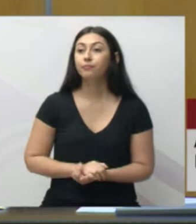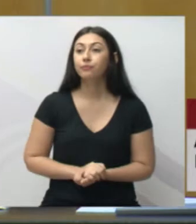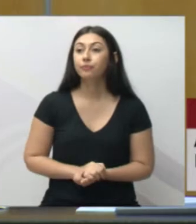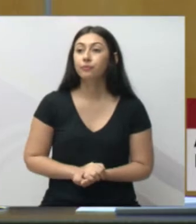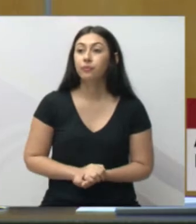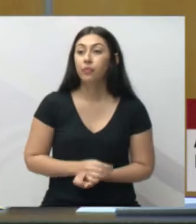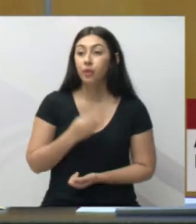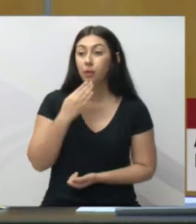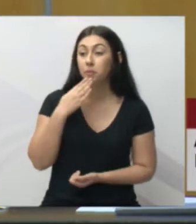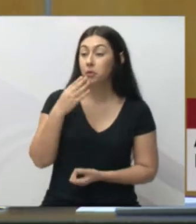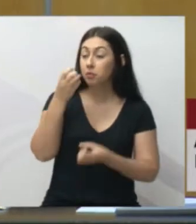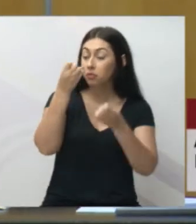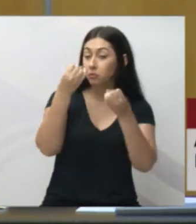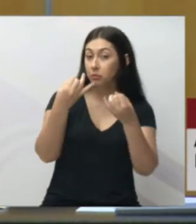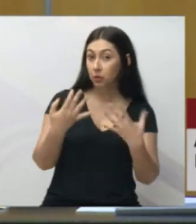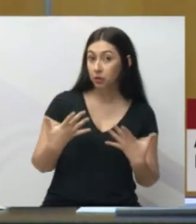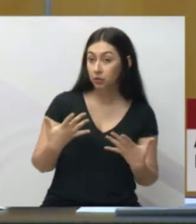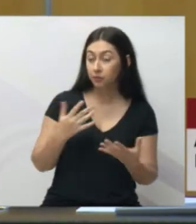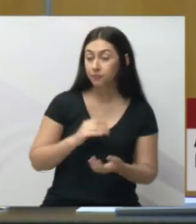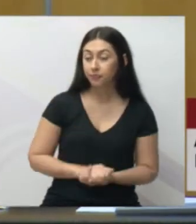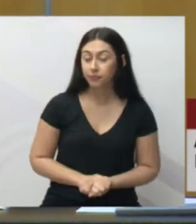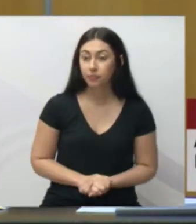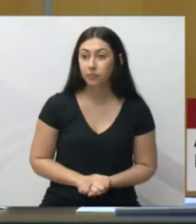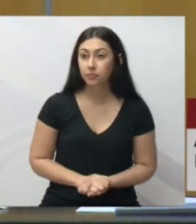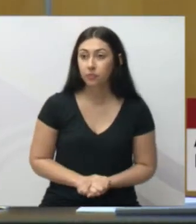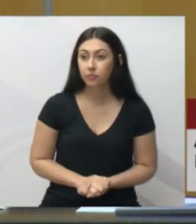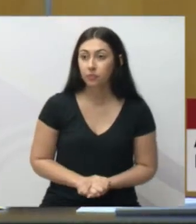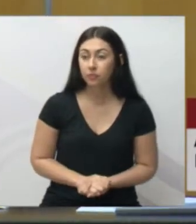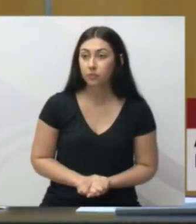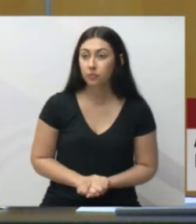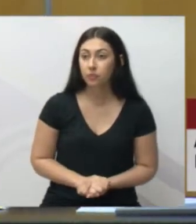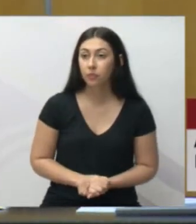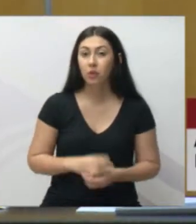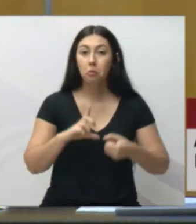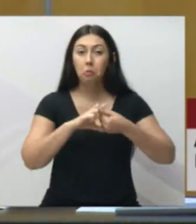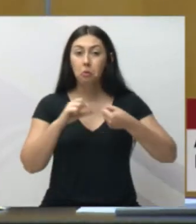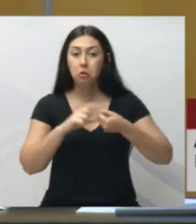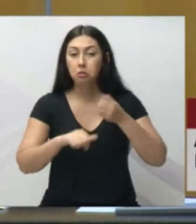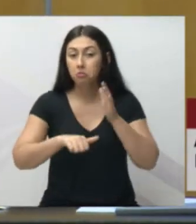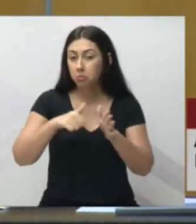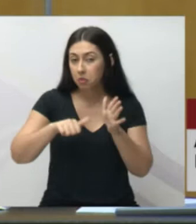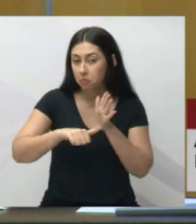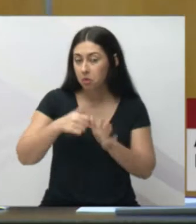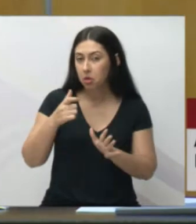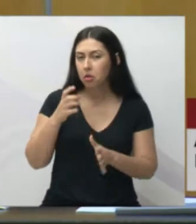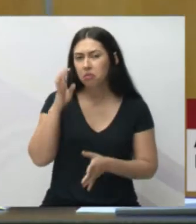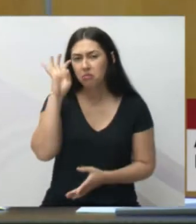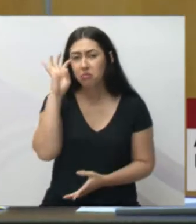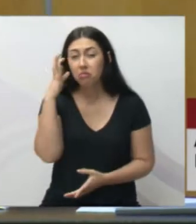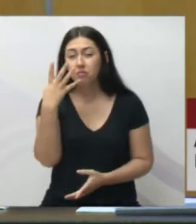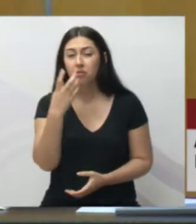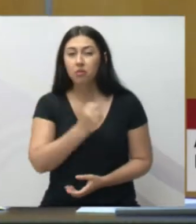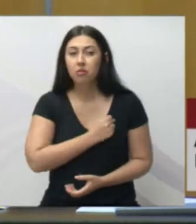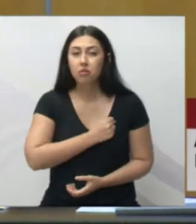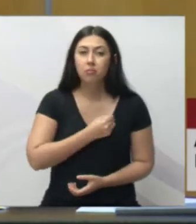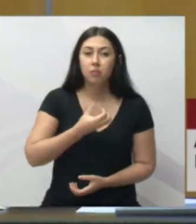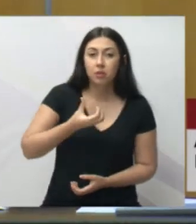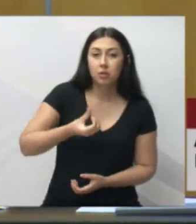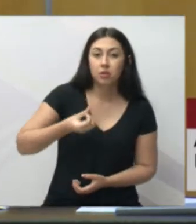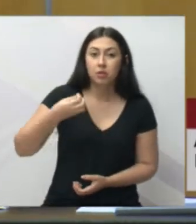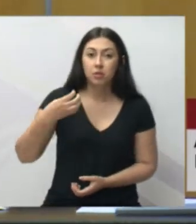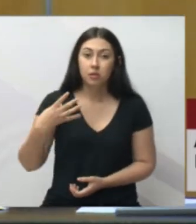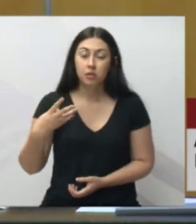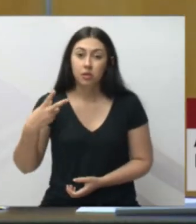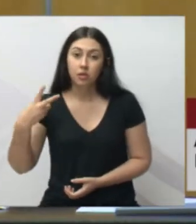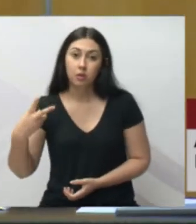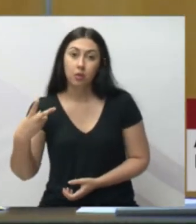a pedido de explicações. Prezado, considerando que o artigo 1º da resolução número 642, de 29 de